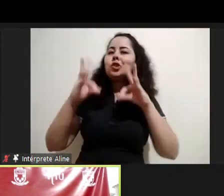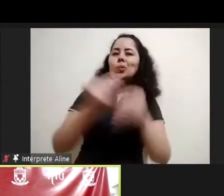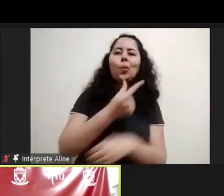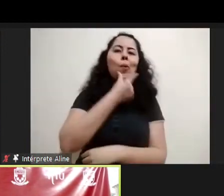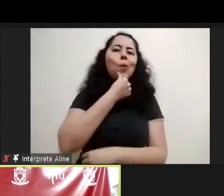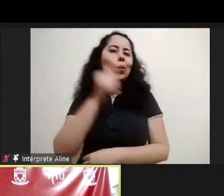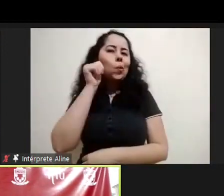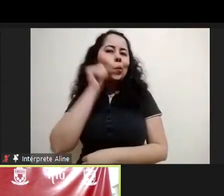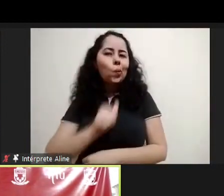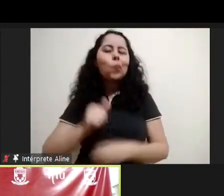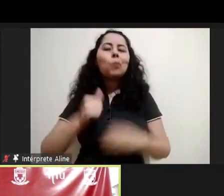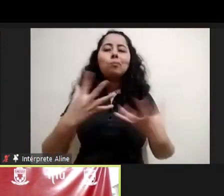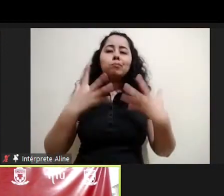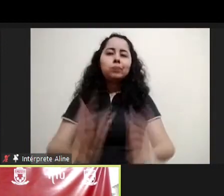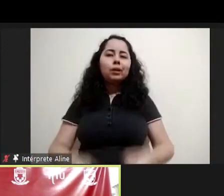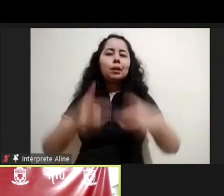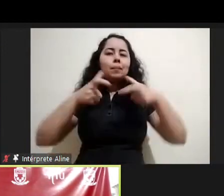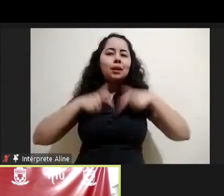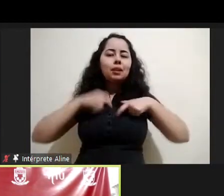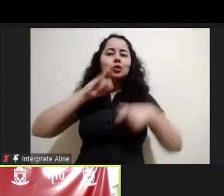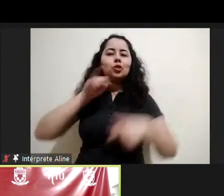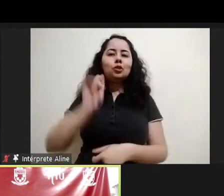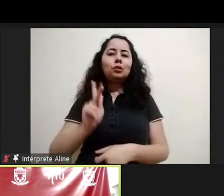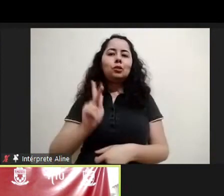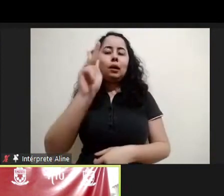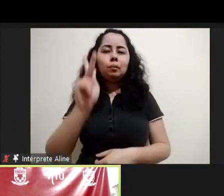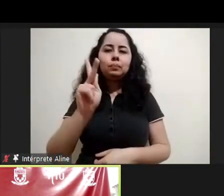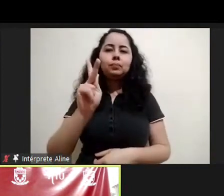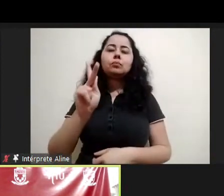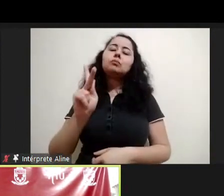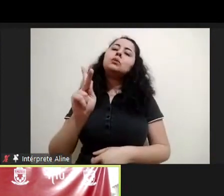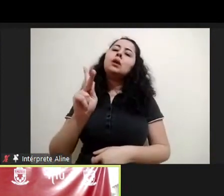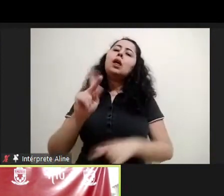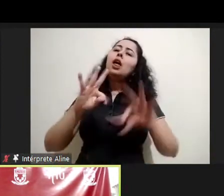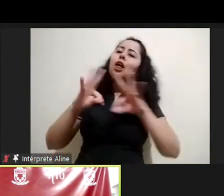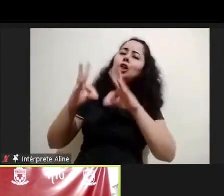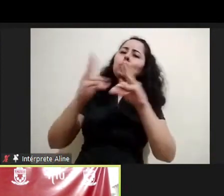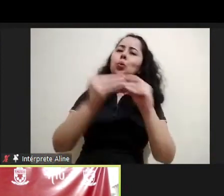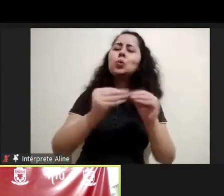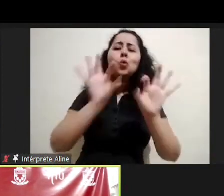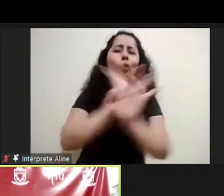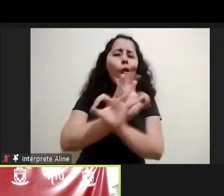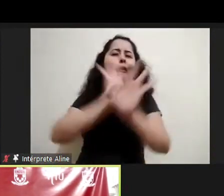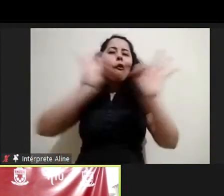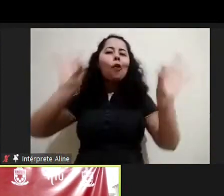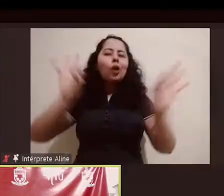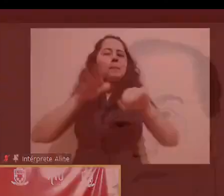medalha JK. Desejamos a todas e todos uma ótima noite.